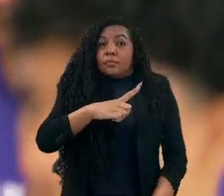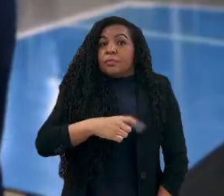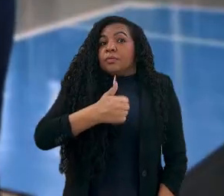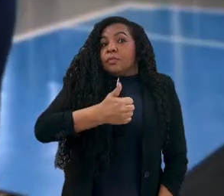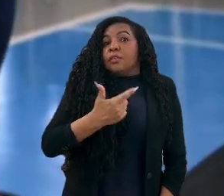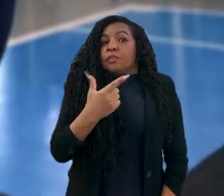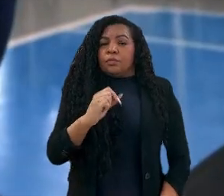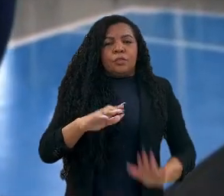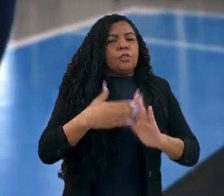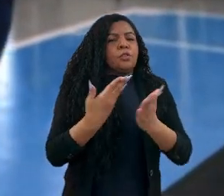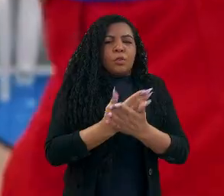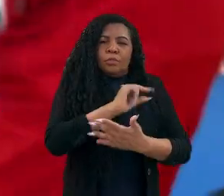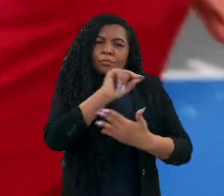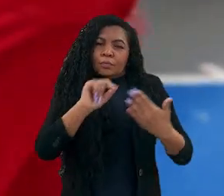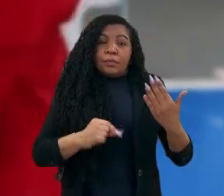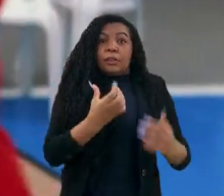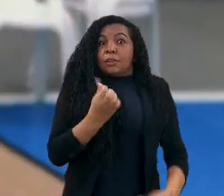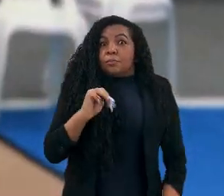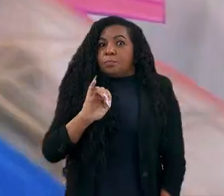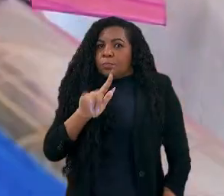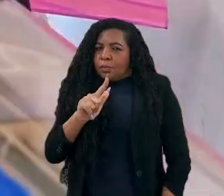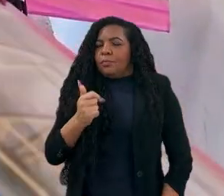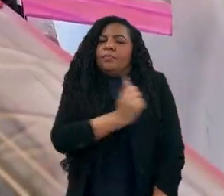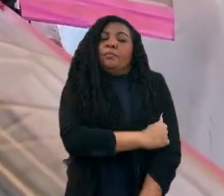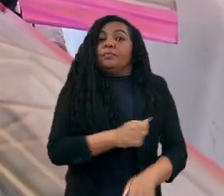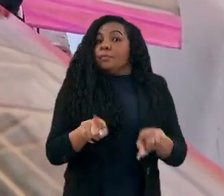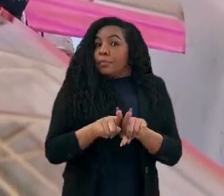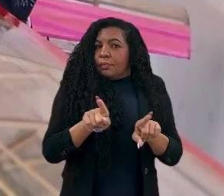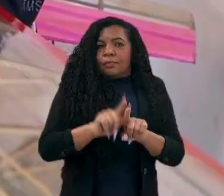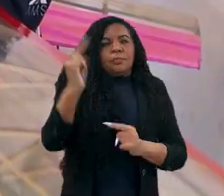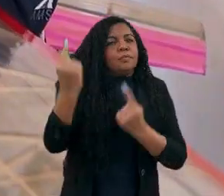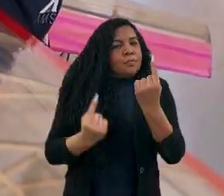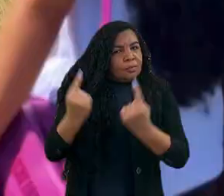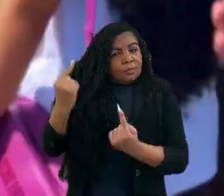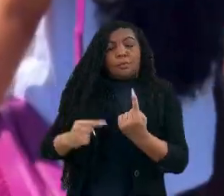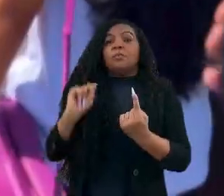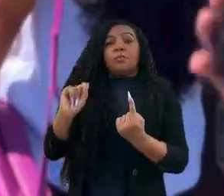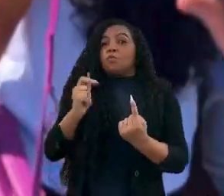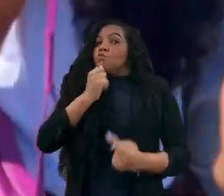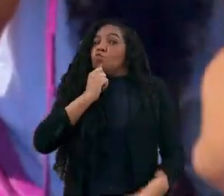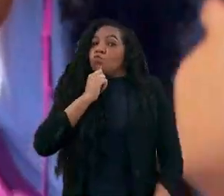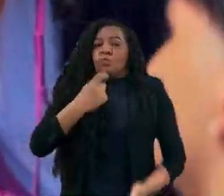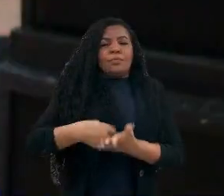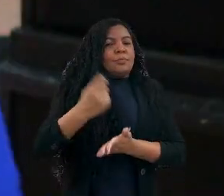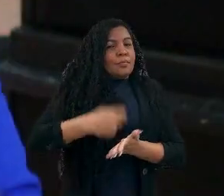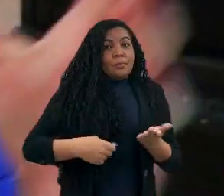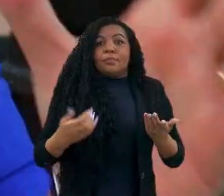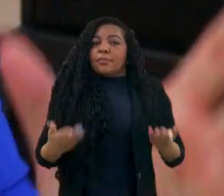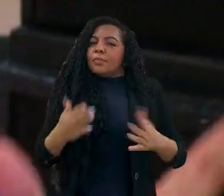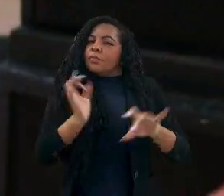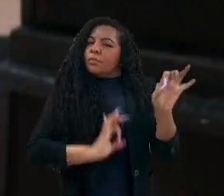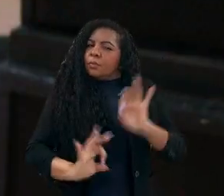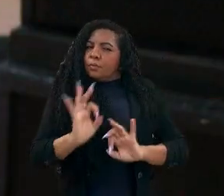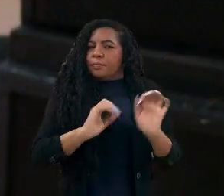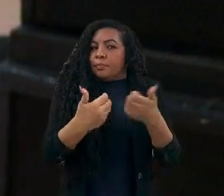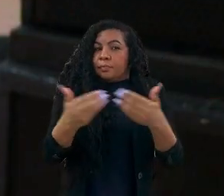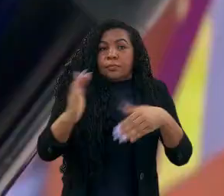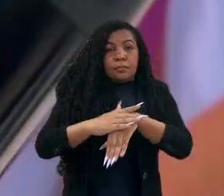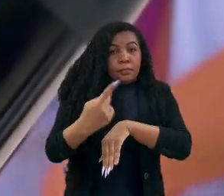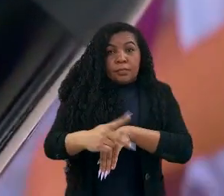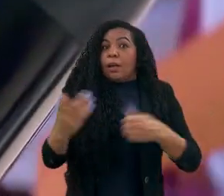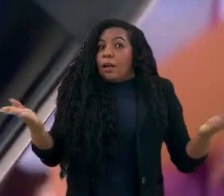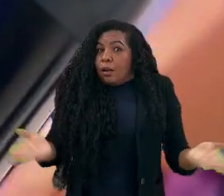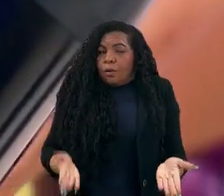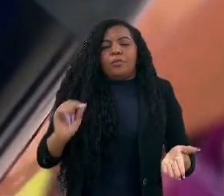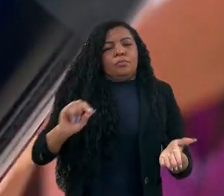Foram 120 escolas, 6 mil alunos, fora os que estão chegando sem inscrição. Então nós fizemos a abertura aqui